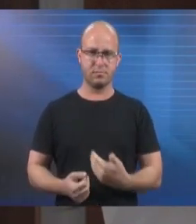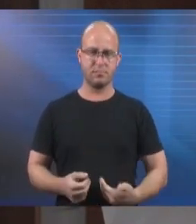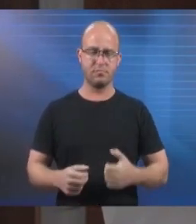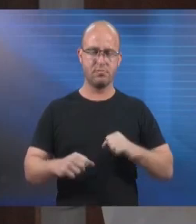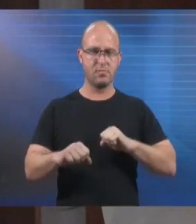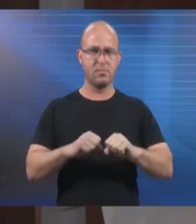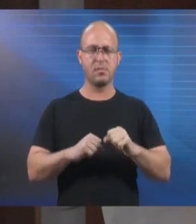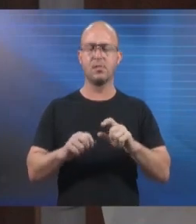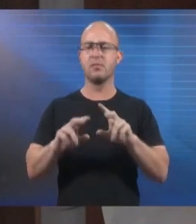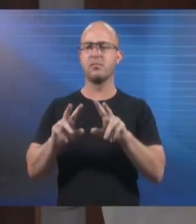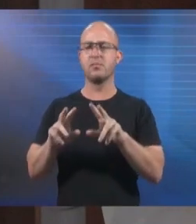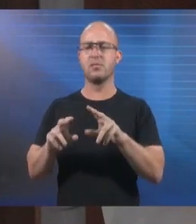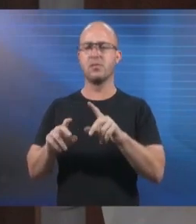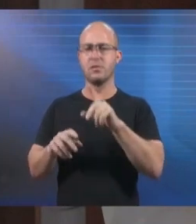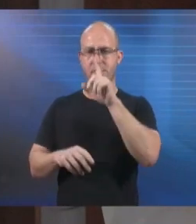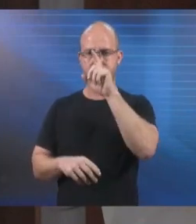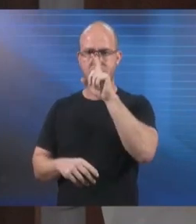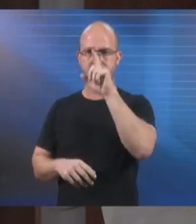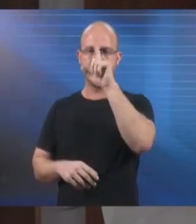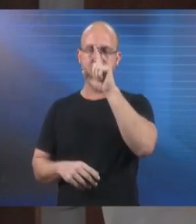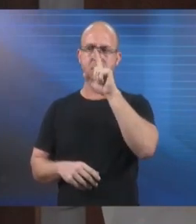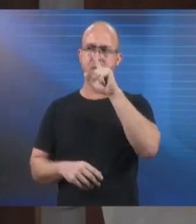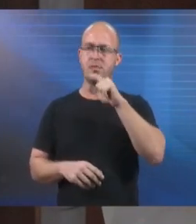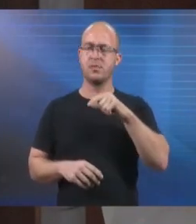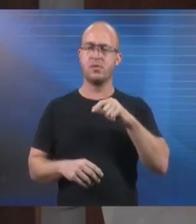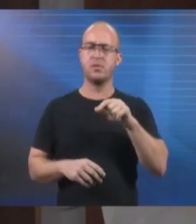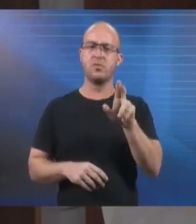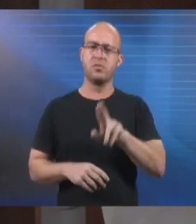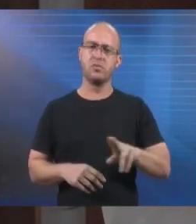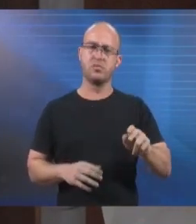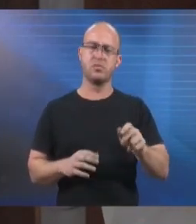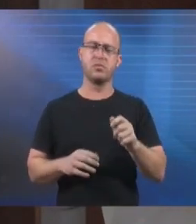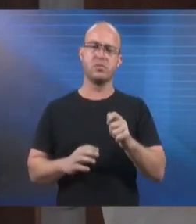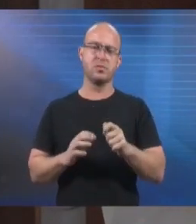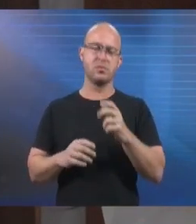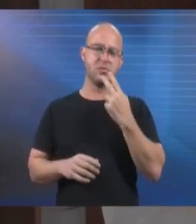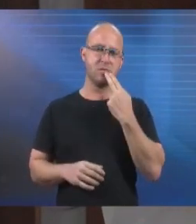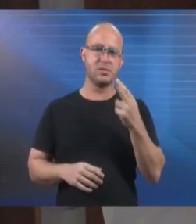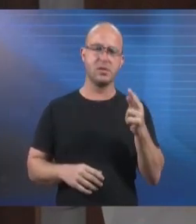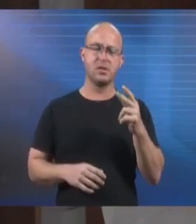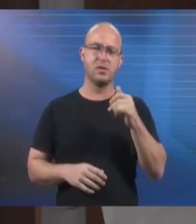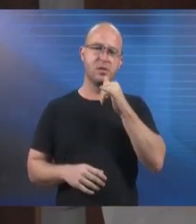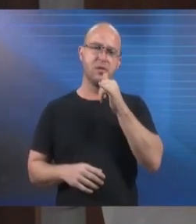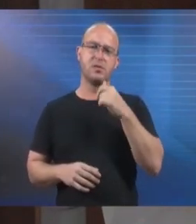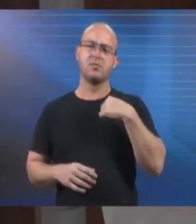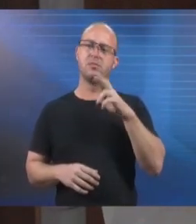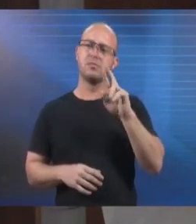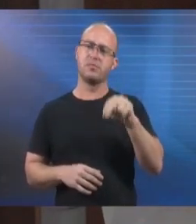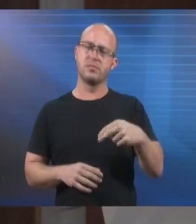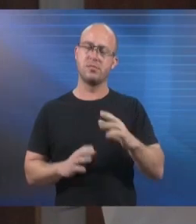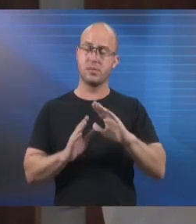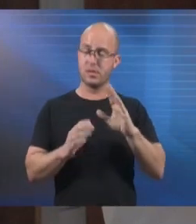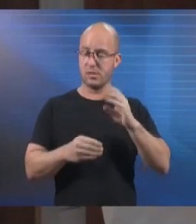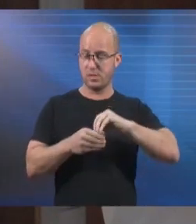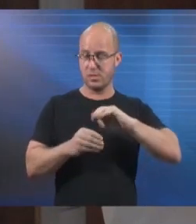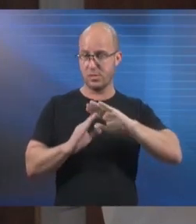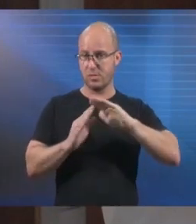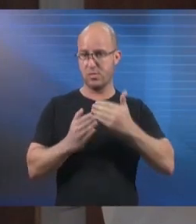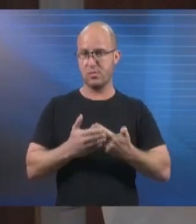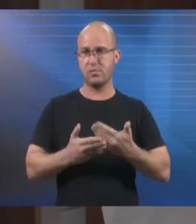debater os perigos e a prevenção do uso dos cigarros eletrônicos nas escolas do Estado do Rio Grande do Norte projeto de lei